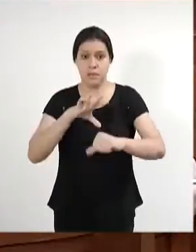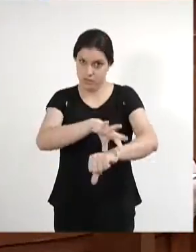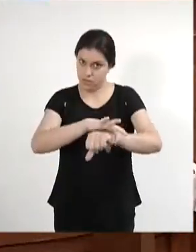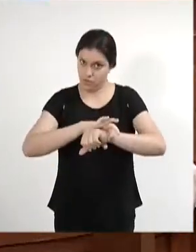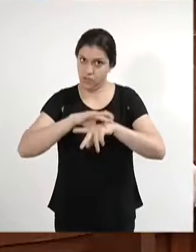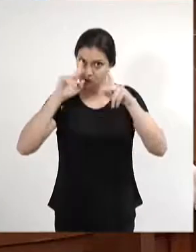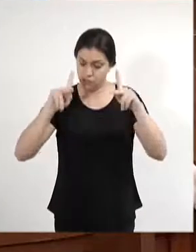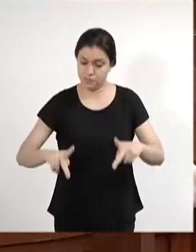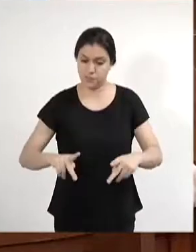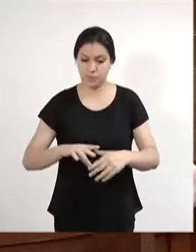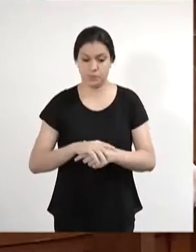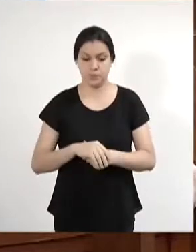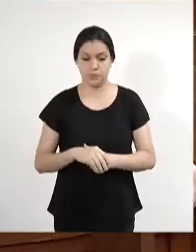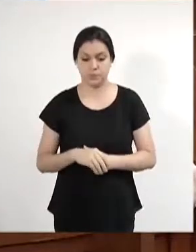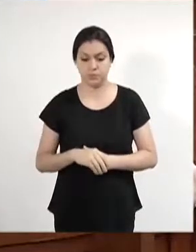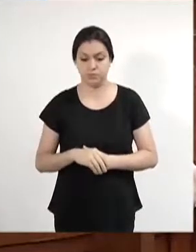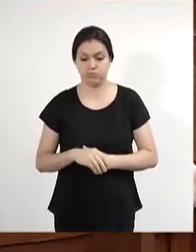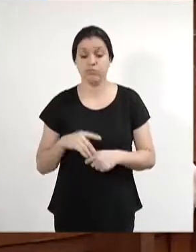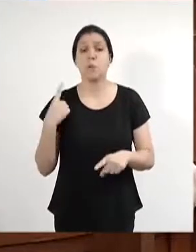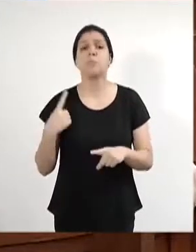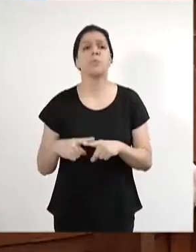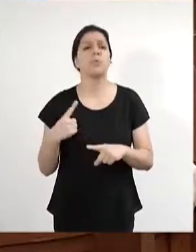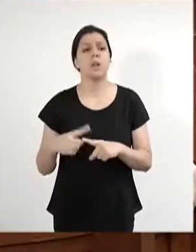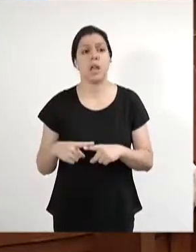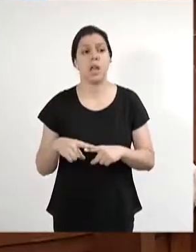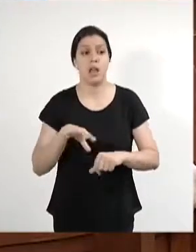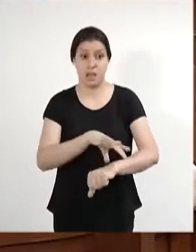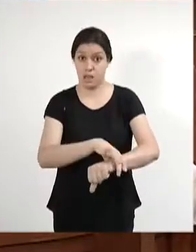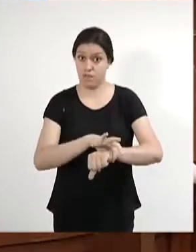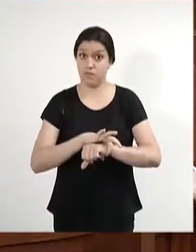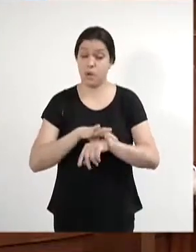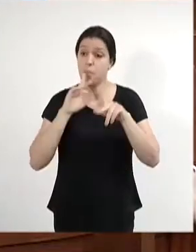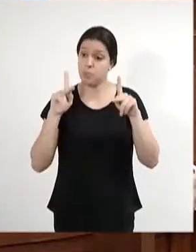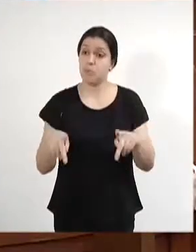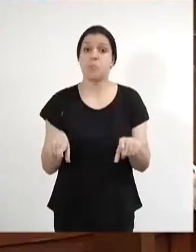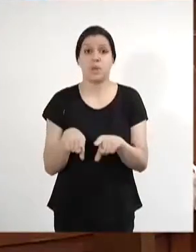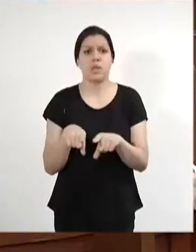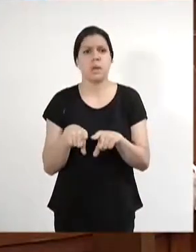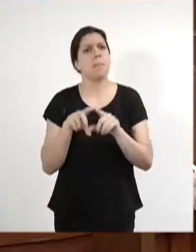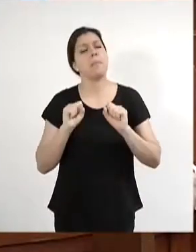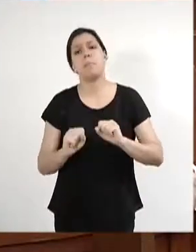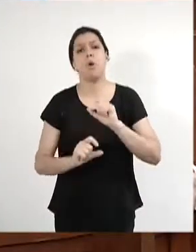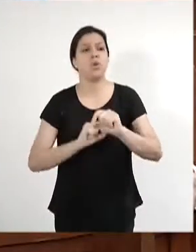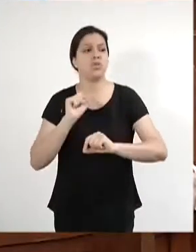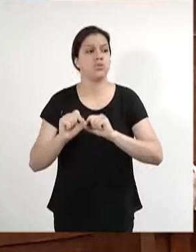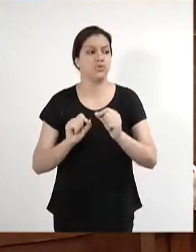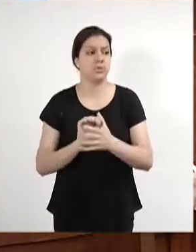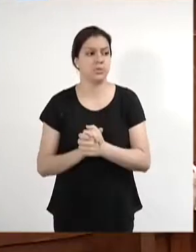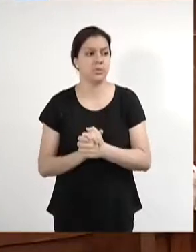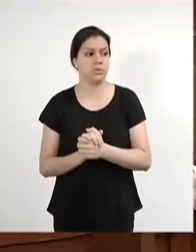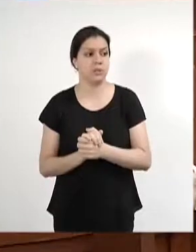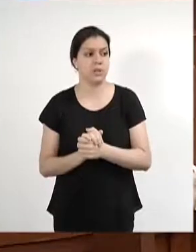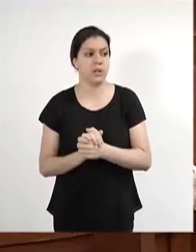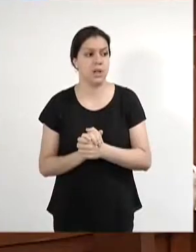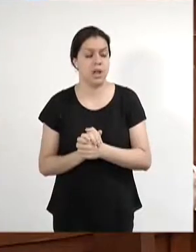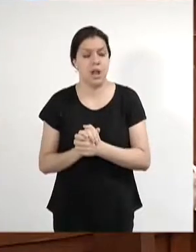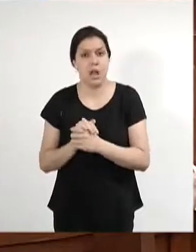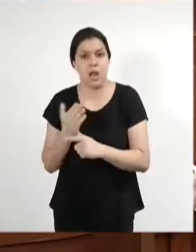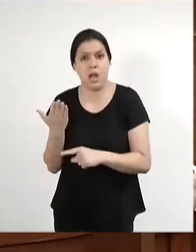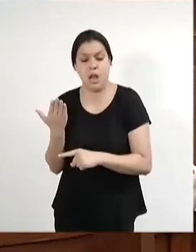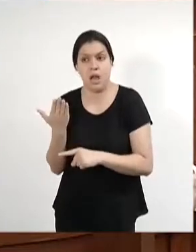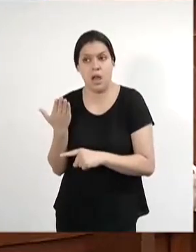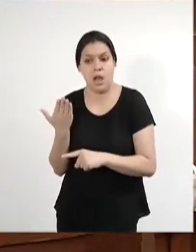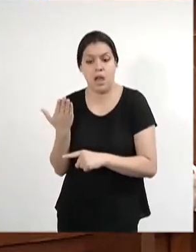Pública. Porque a Defensoria Pública também pode abraçar esse projeto